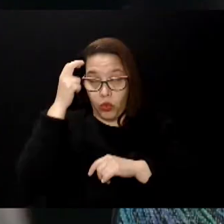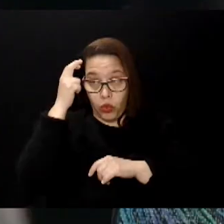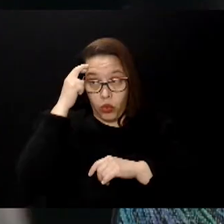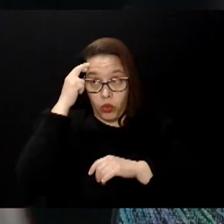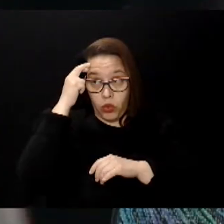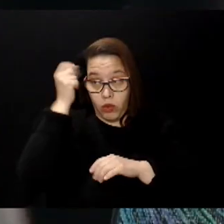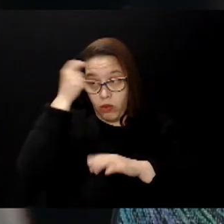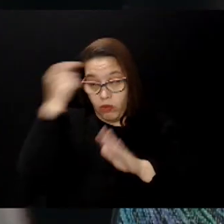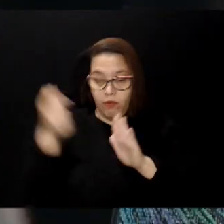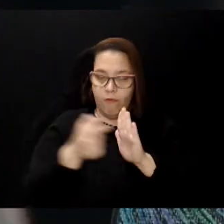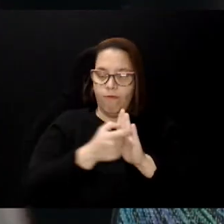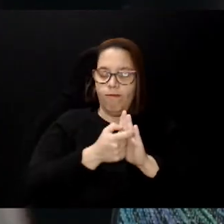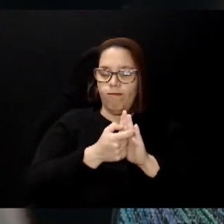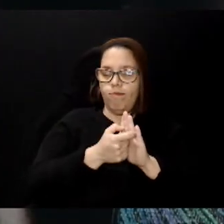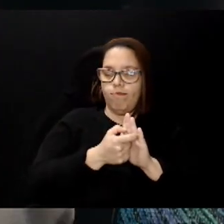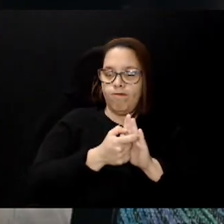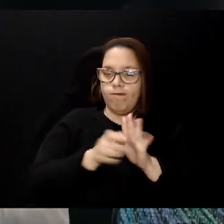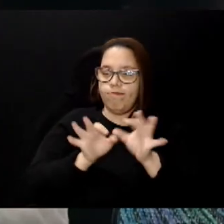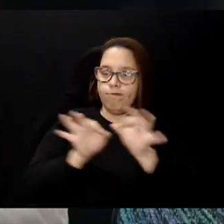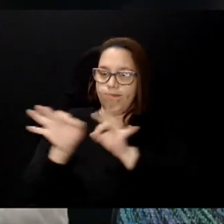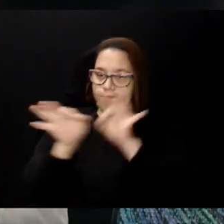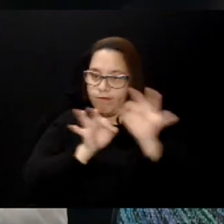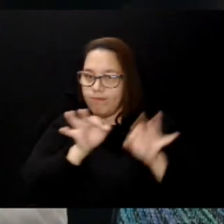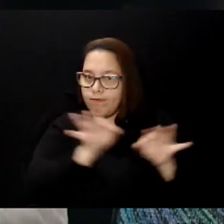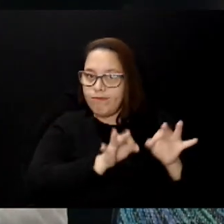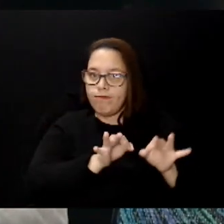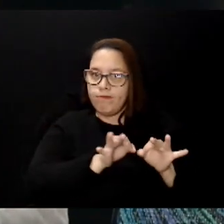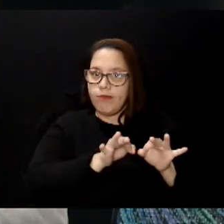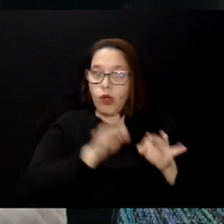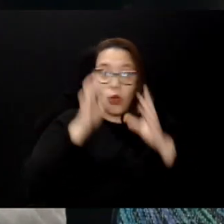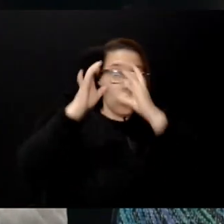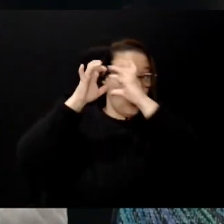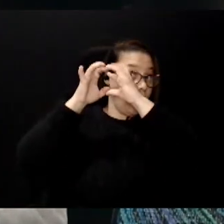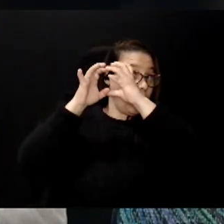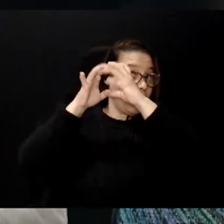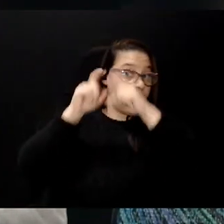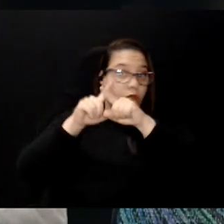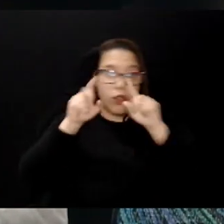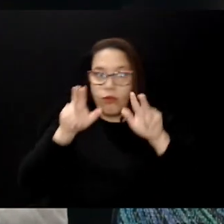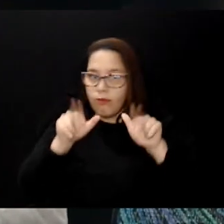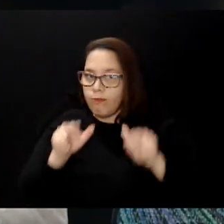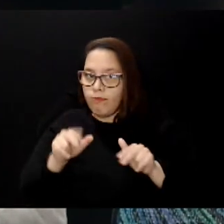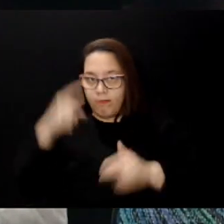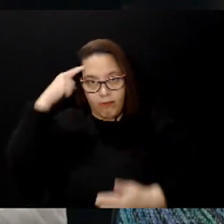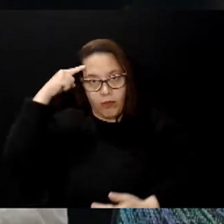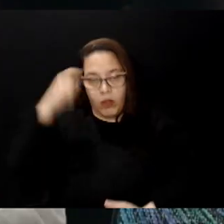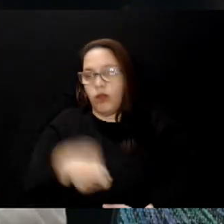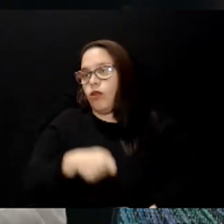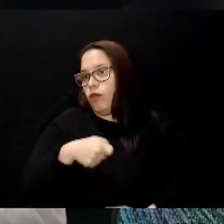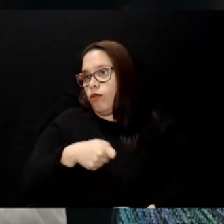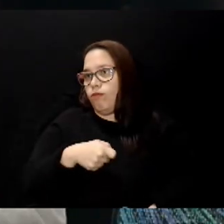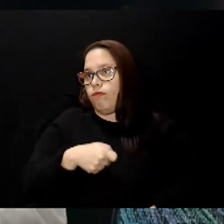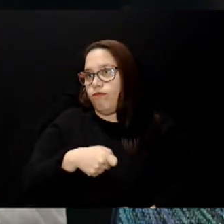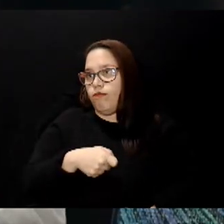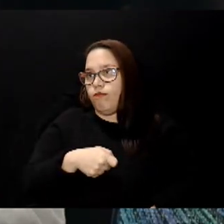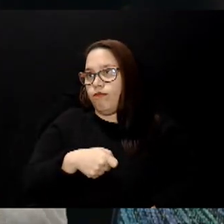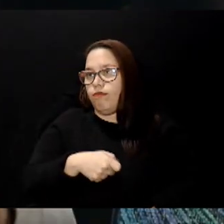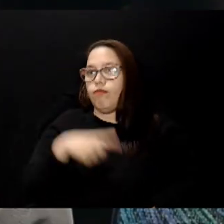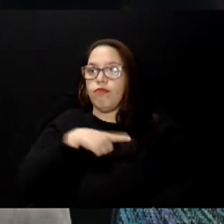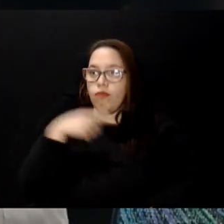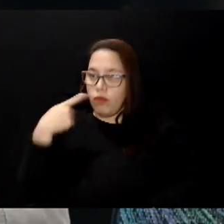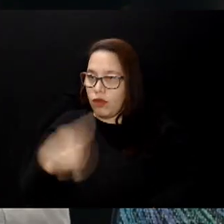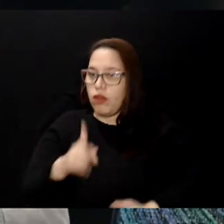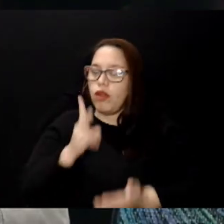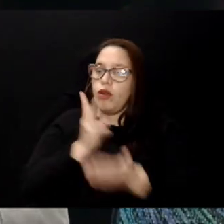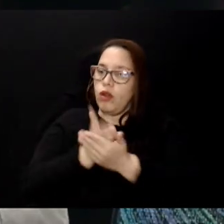grande organizador para o seu cérebro, mas nunca para tomar nenhuma decisão. Exato. As decisões têm que ser sempre humanas. E aí